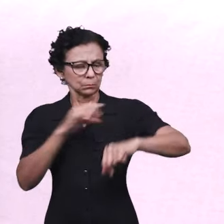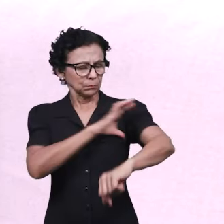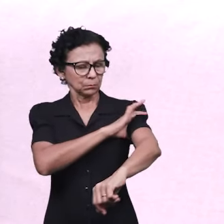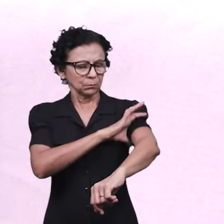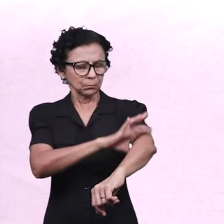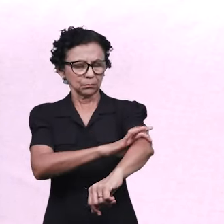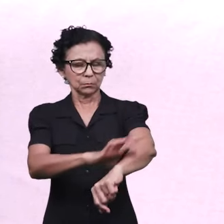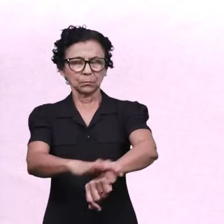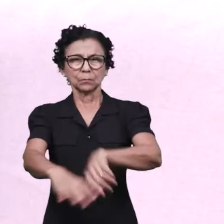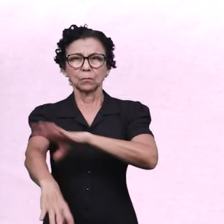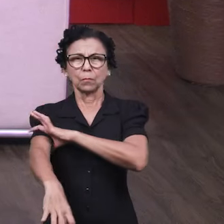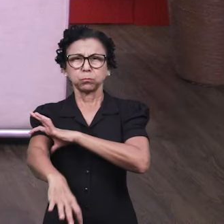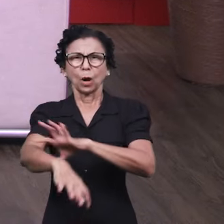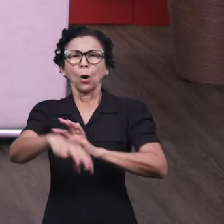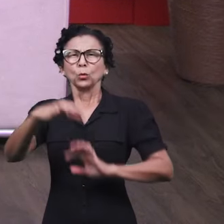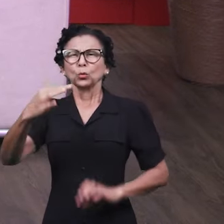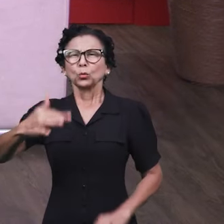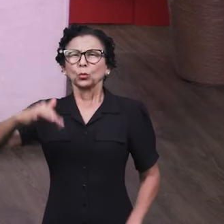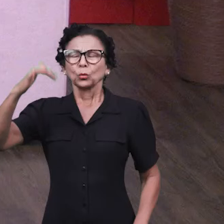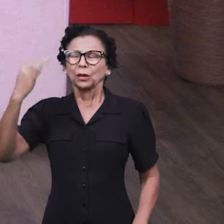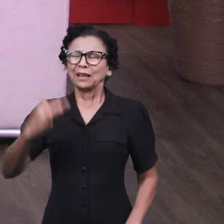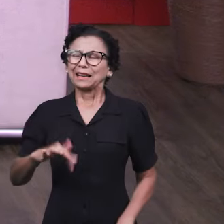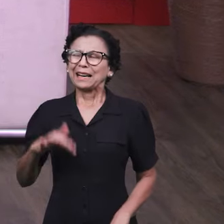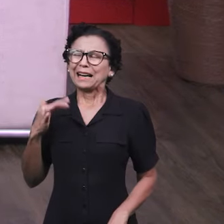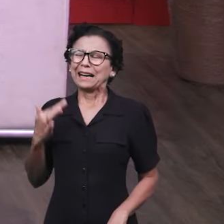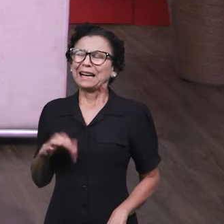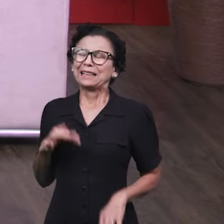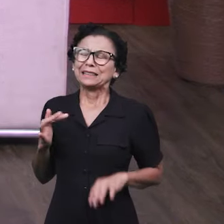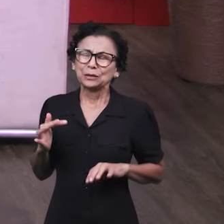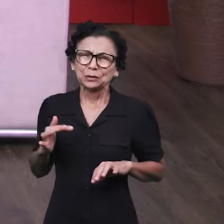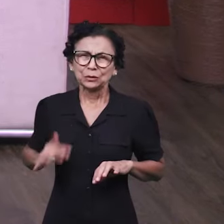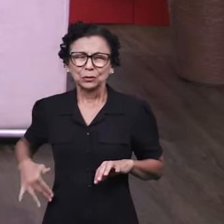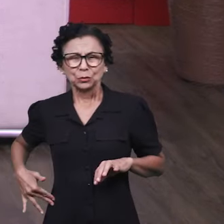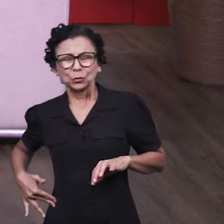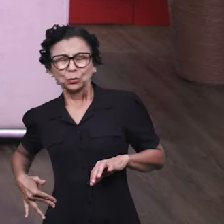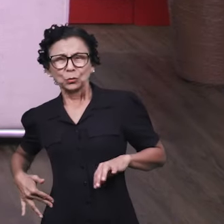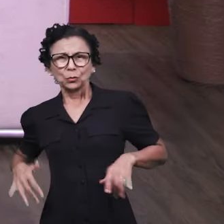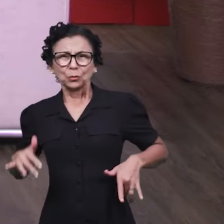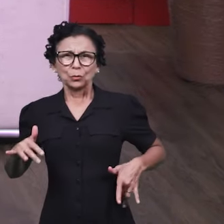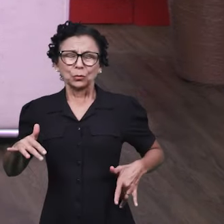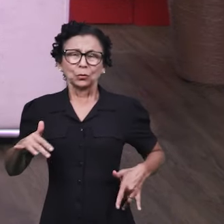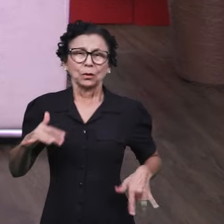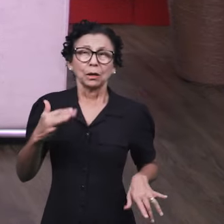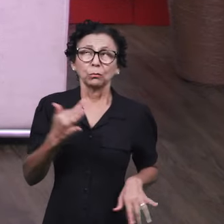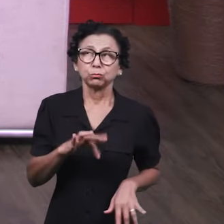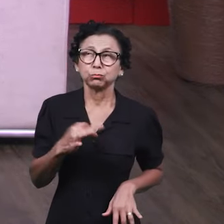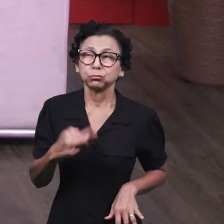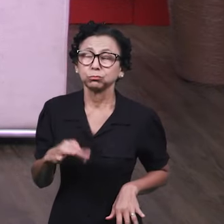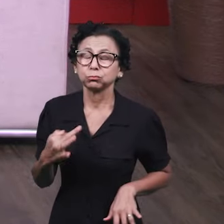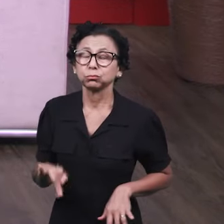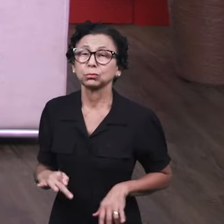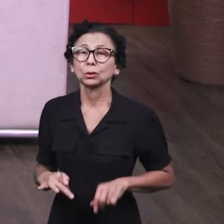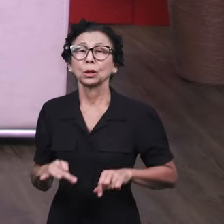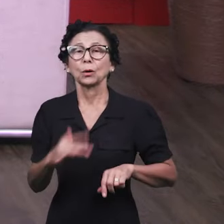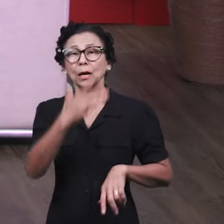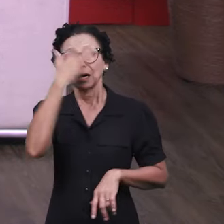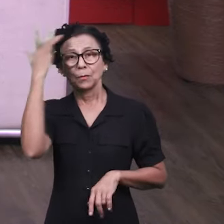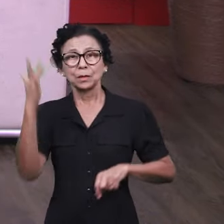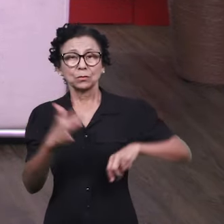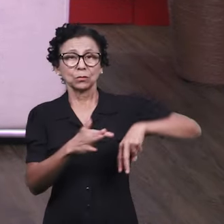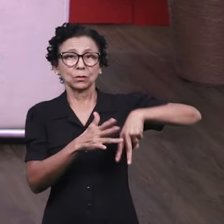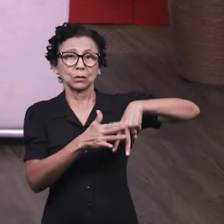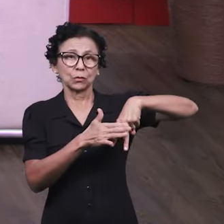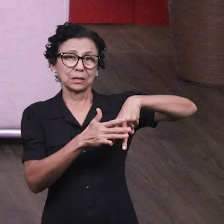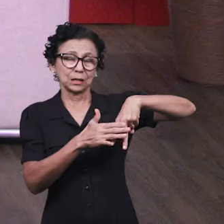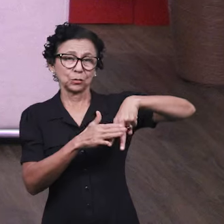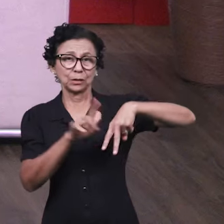processo doloroso esse processo difícil de ser eliminado por isso que o paciente com lipedema tem essa gordura